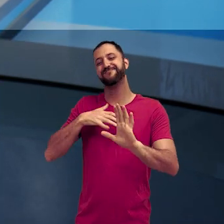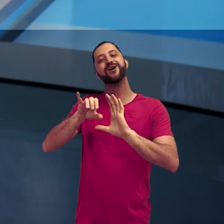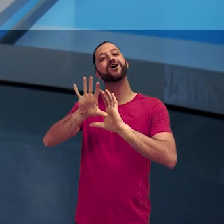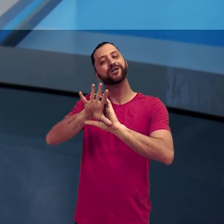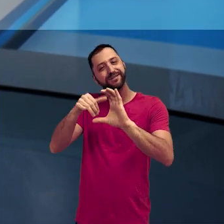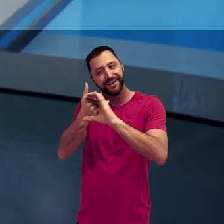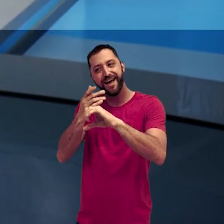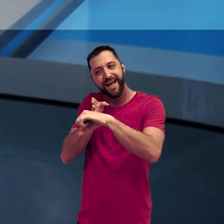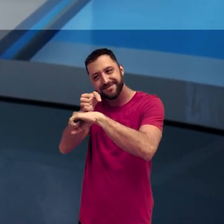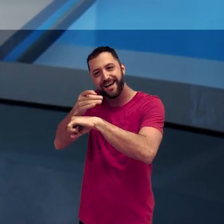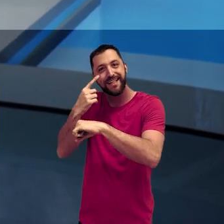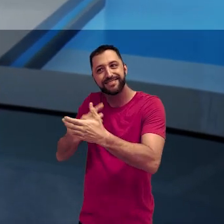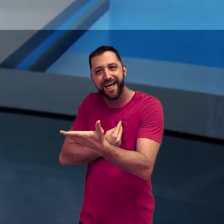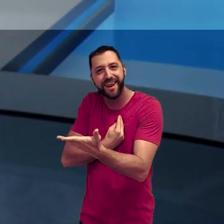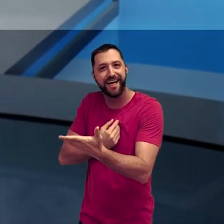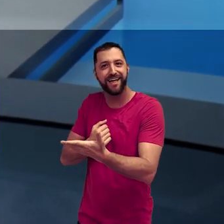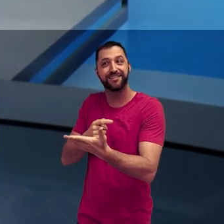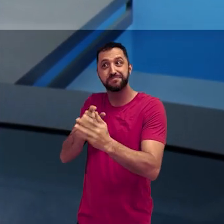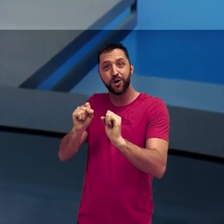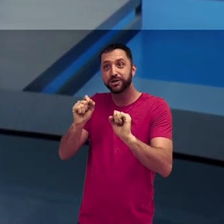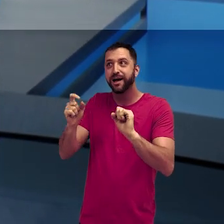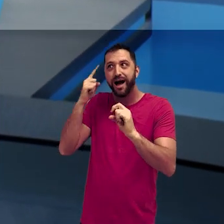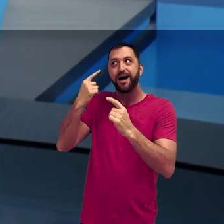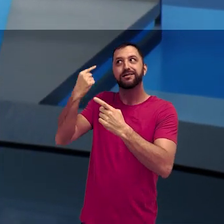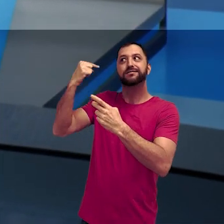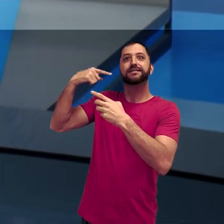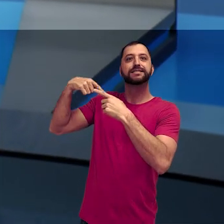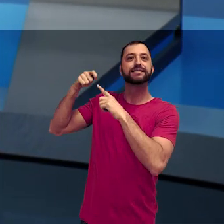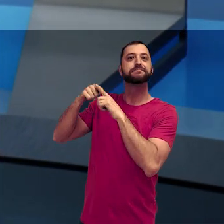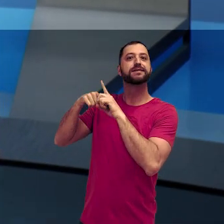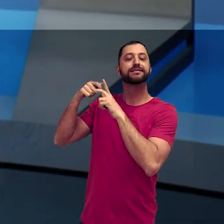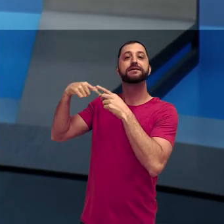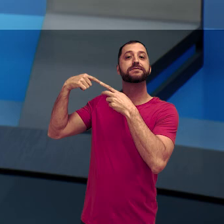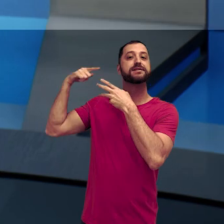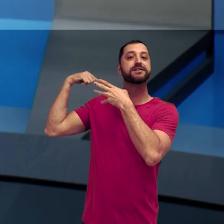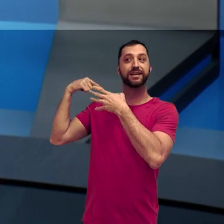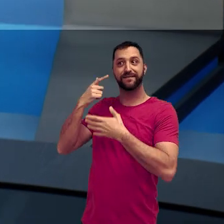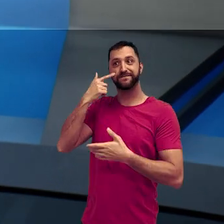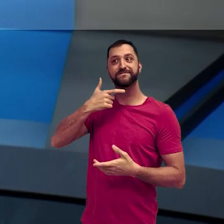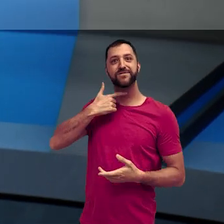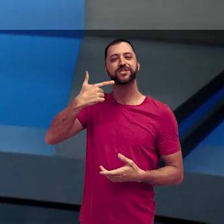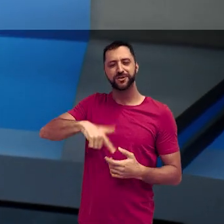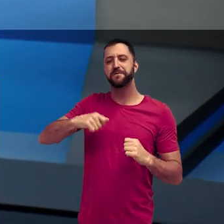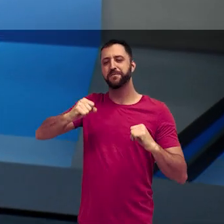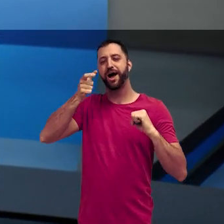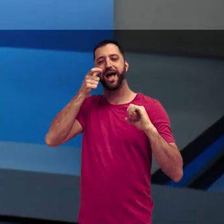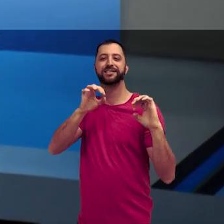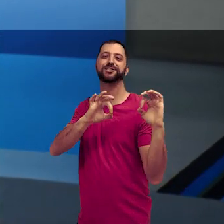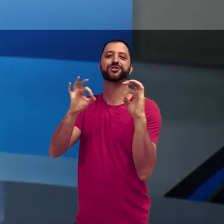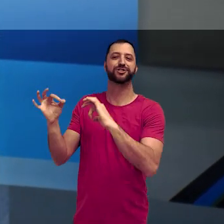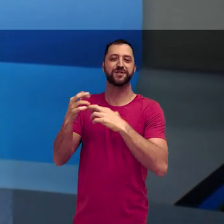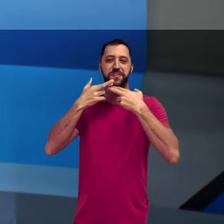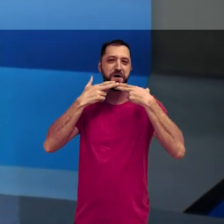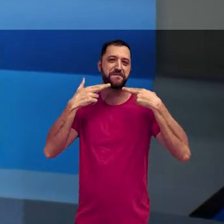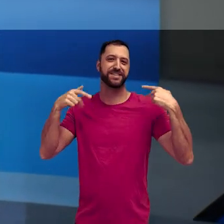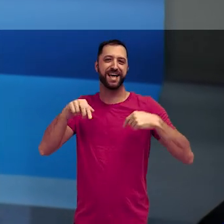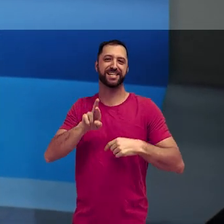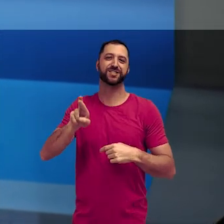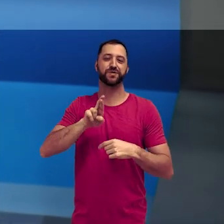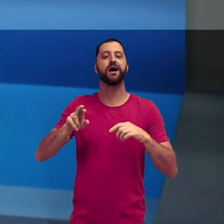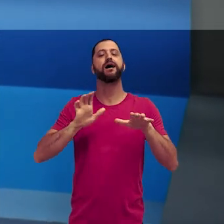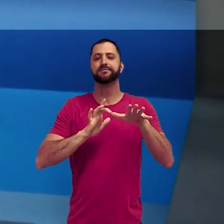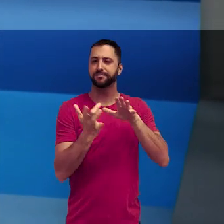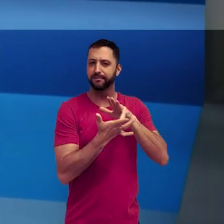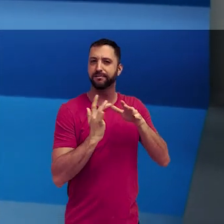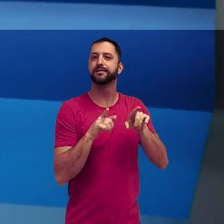nosso canal do YouTube. Siga também as nossas redes sociais para ficar por dentro de todas as novidades do Instituto